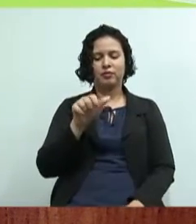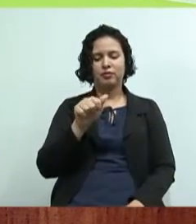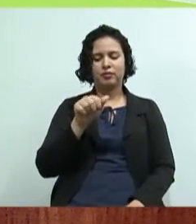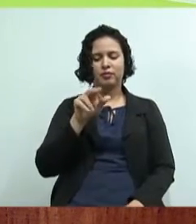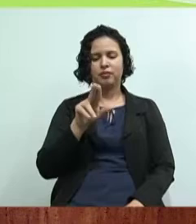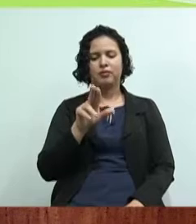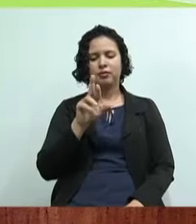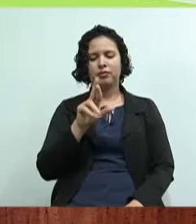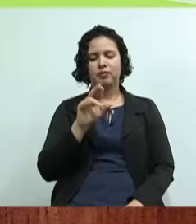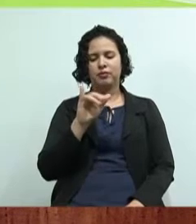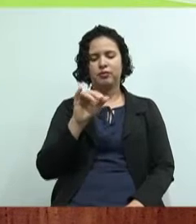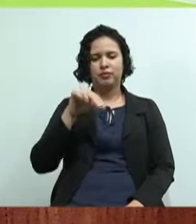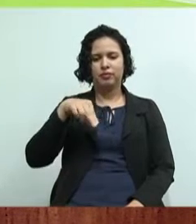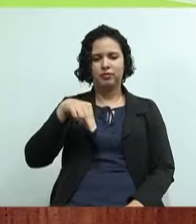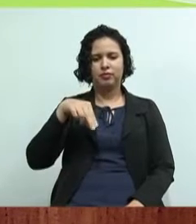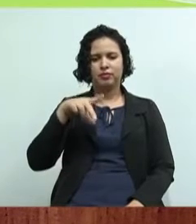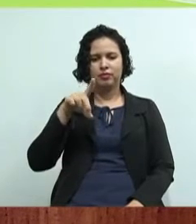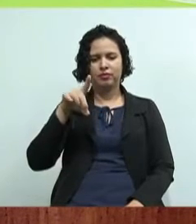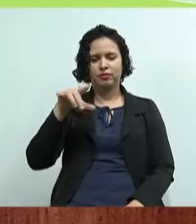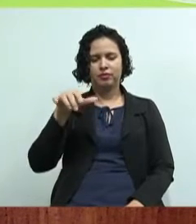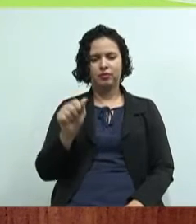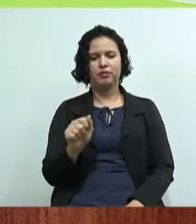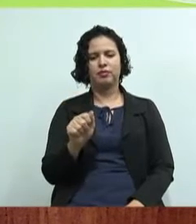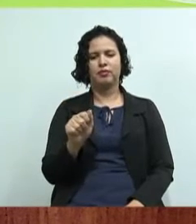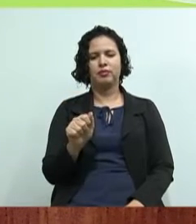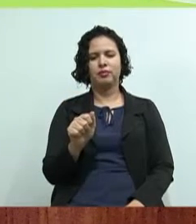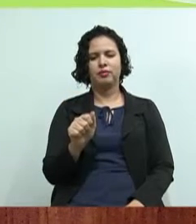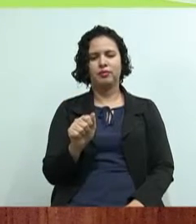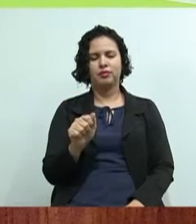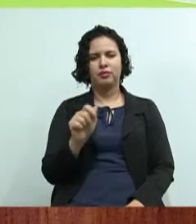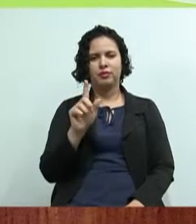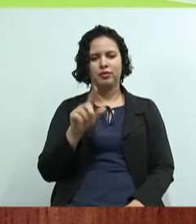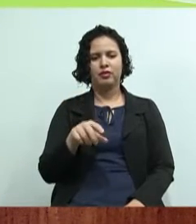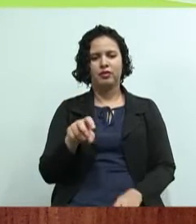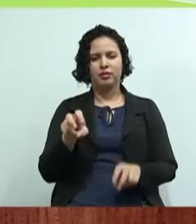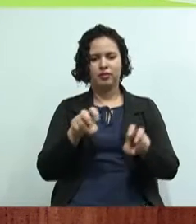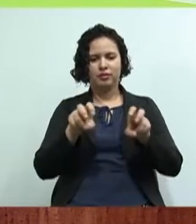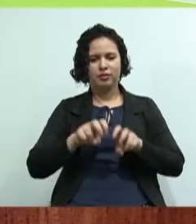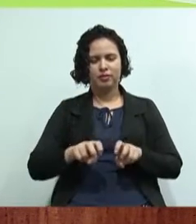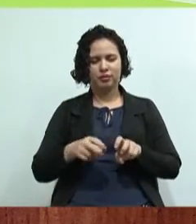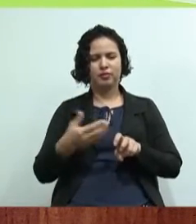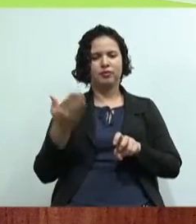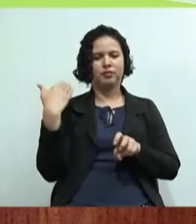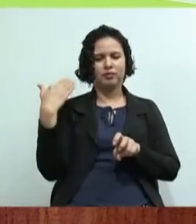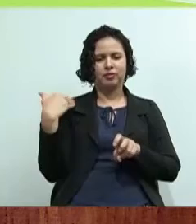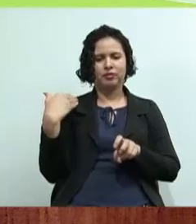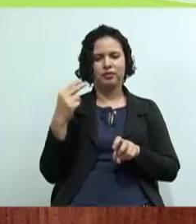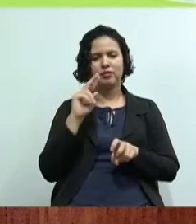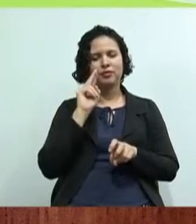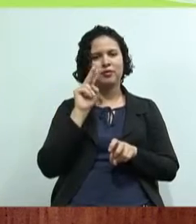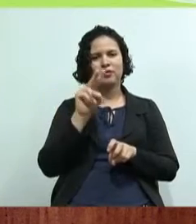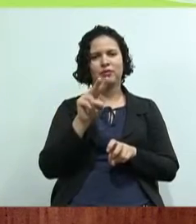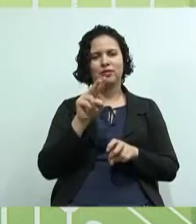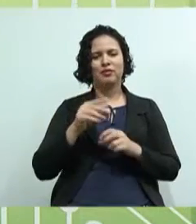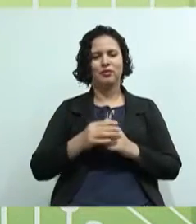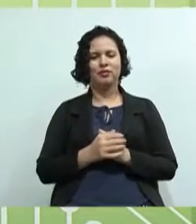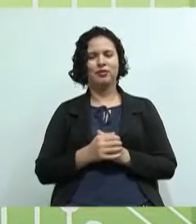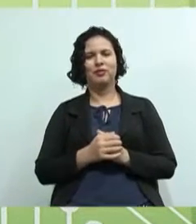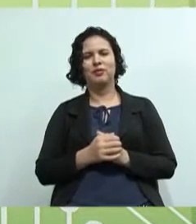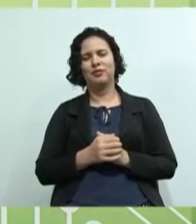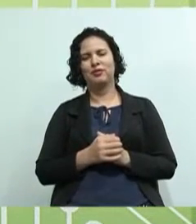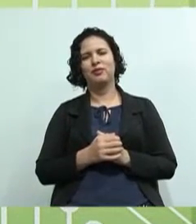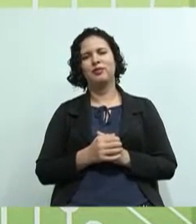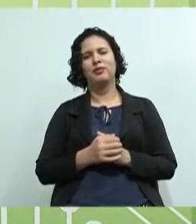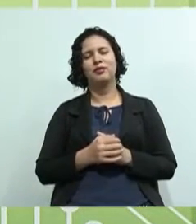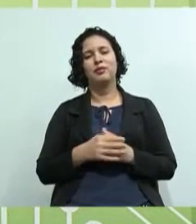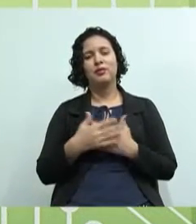professor Emerson mandou pra gente, viu? Acorda esse menino aí, viu, professor? Terceira fileira aí, ó, tô olhando ele daqui, tá? Obrigado, professor, é isso mesmo,